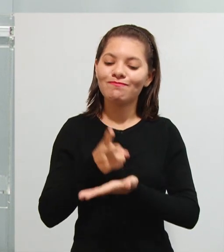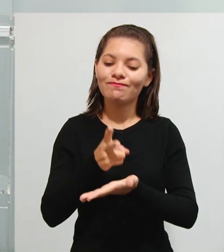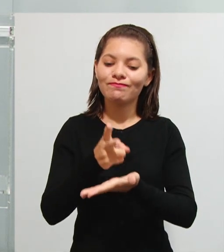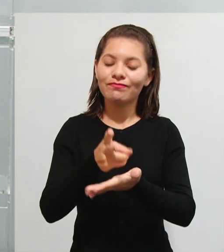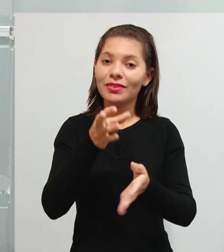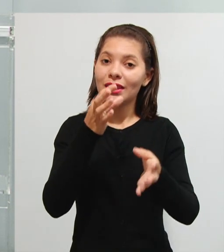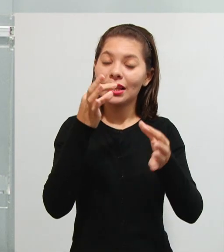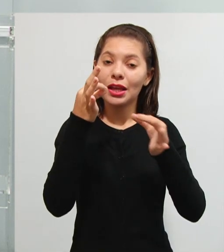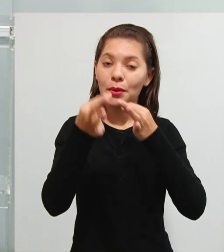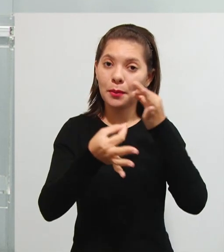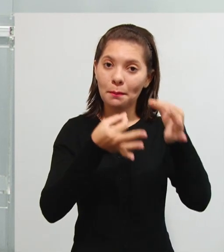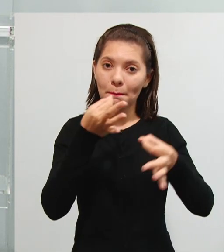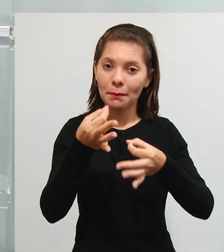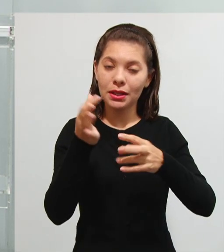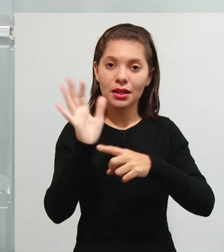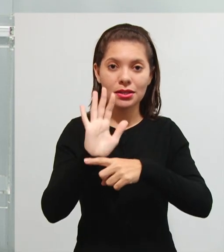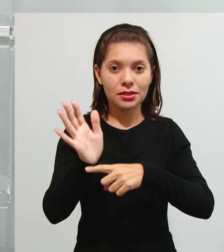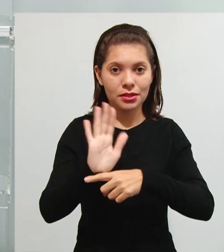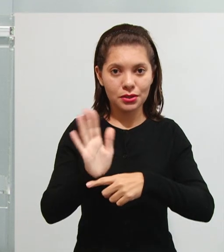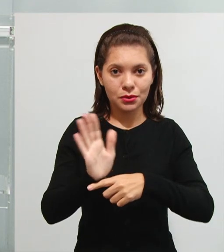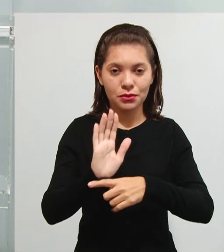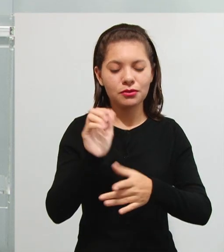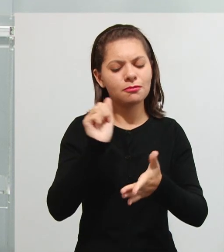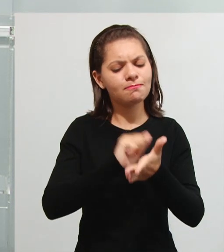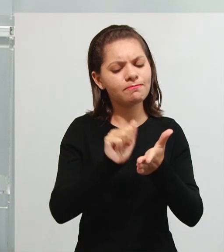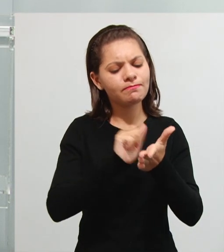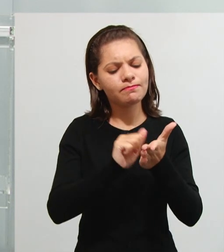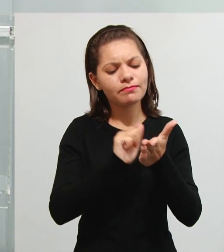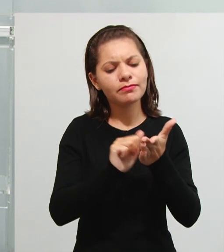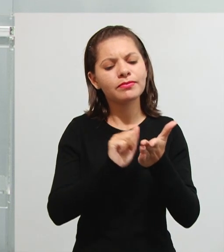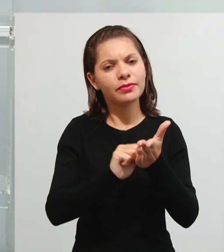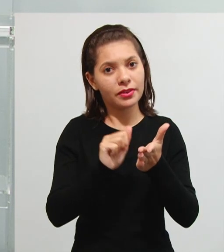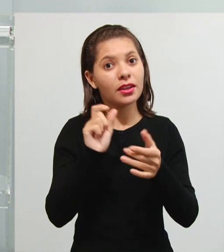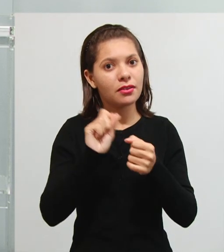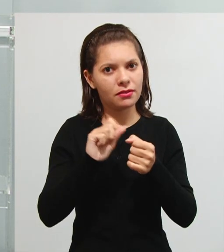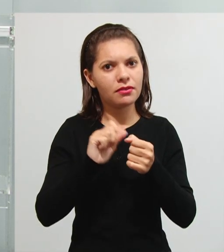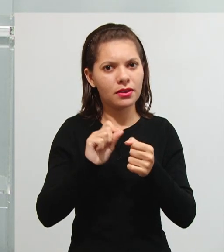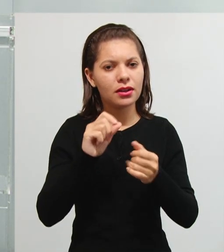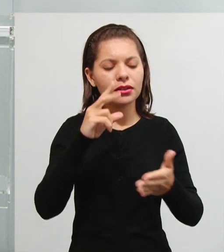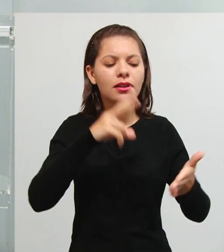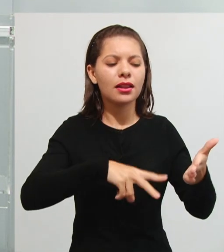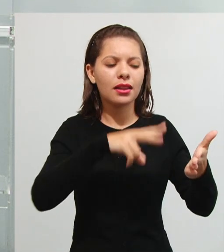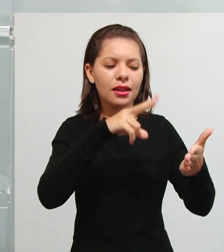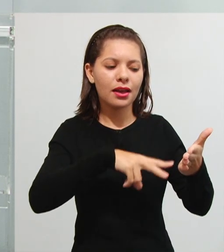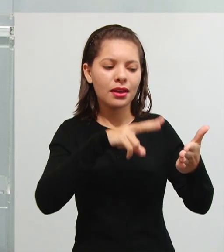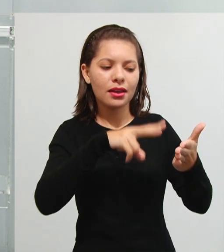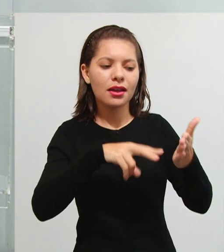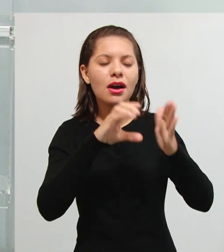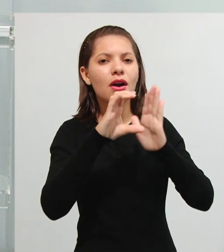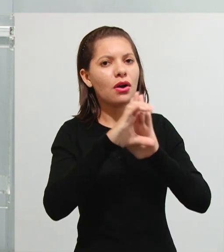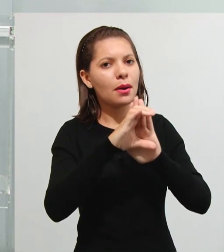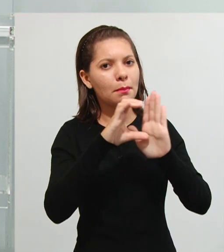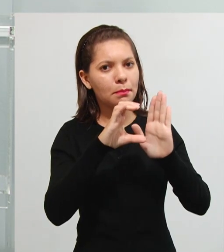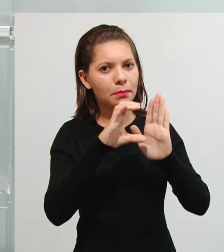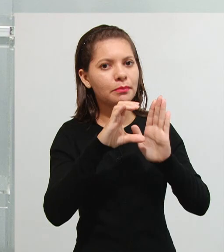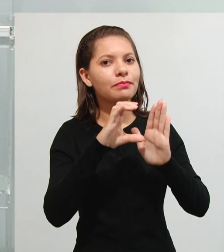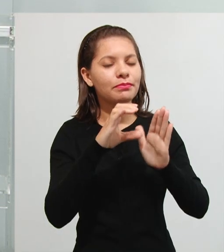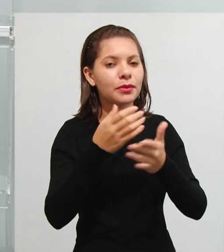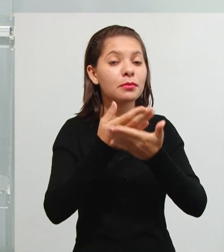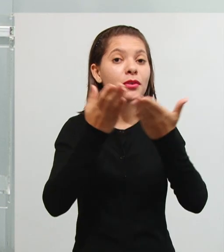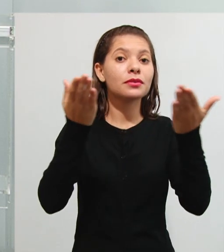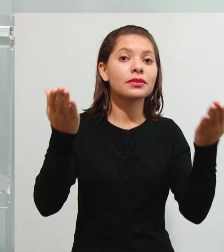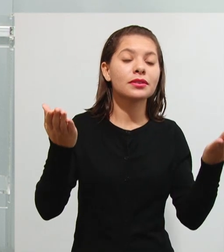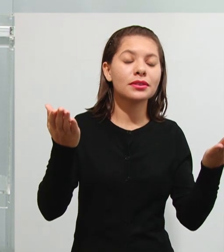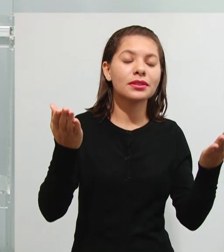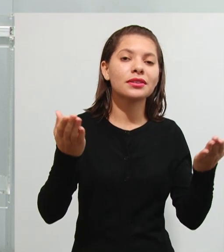assistam os vídeos Façam as atividades propostas Leiam os capítulos que a gente selecionou para vocês